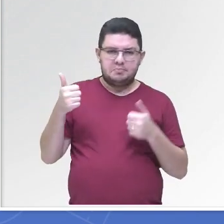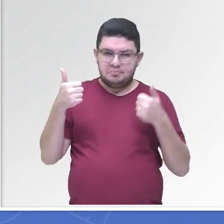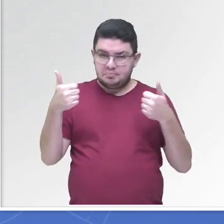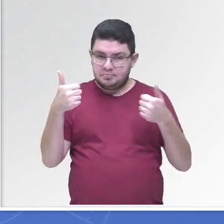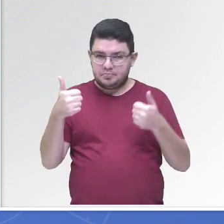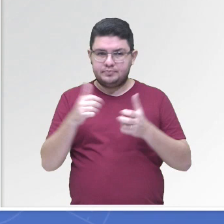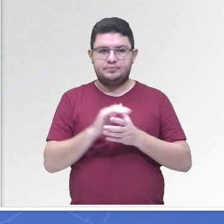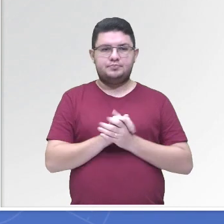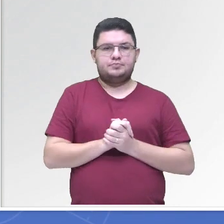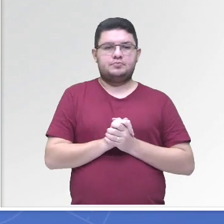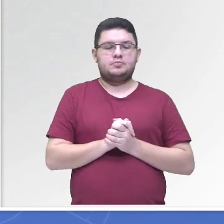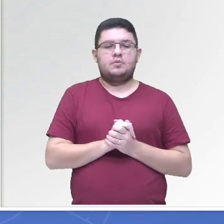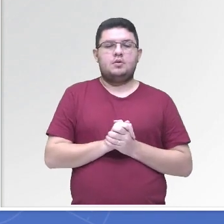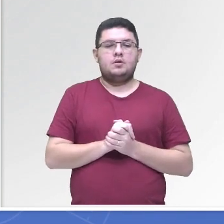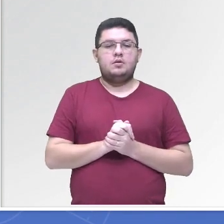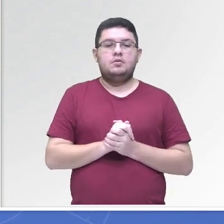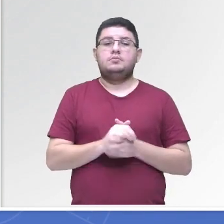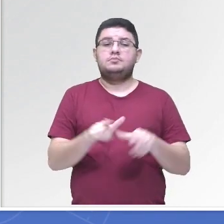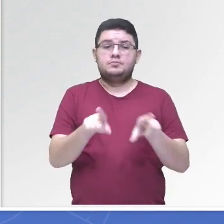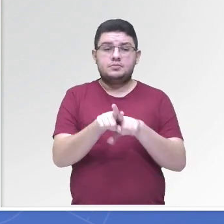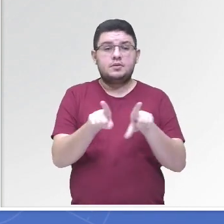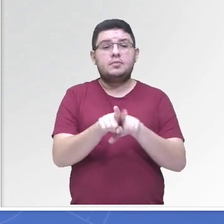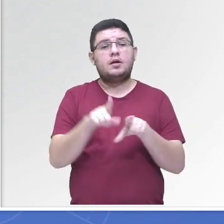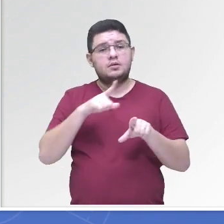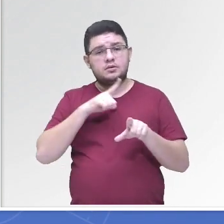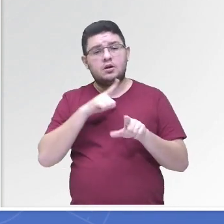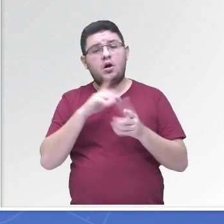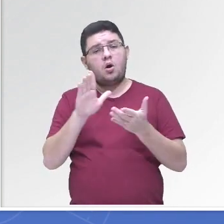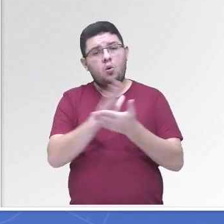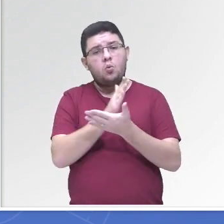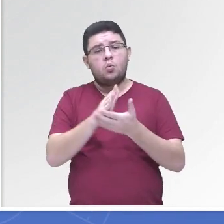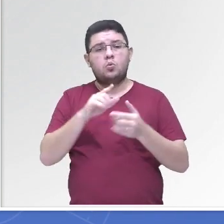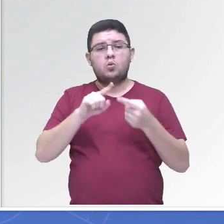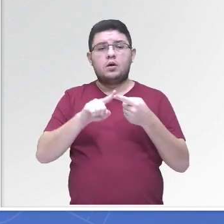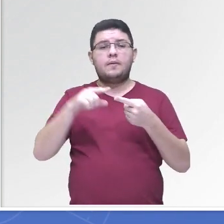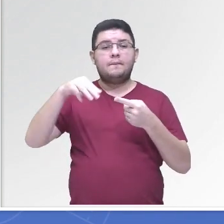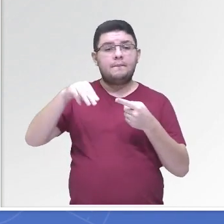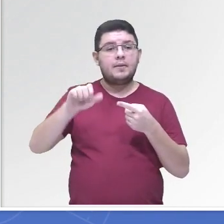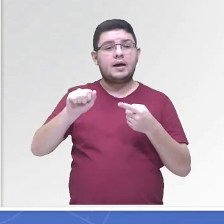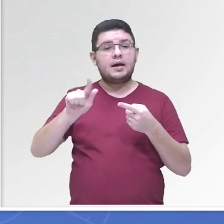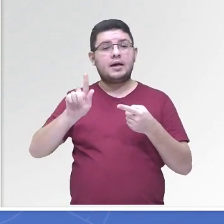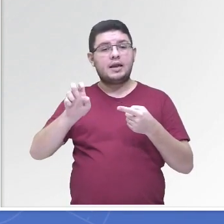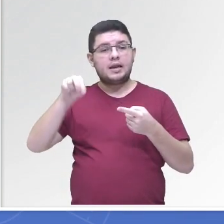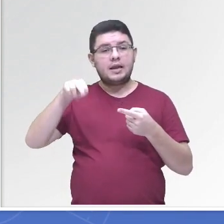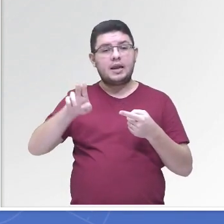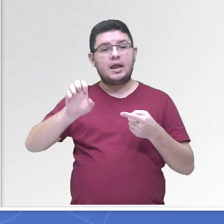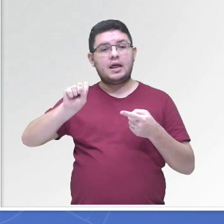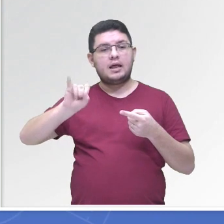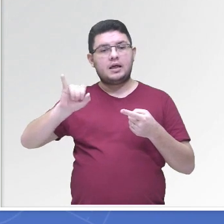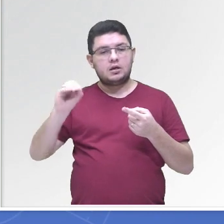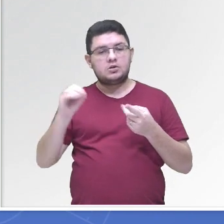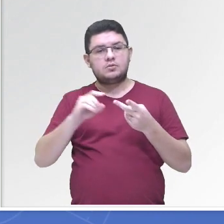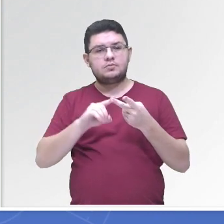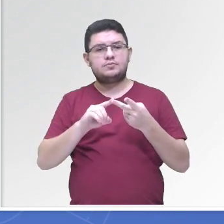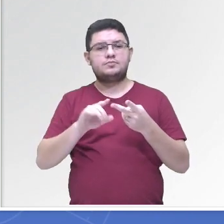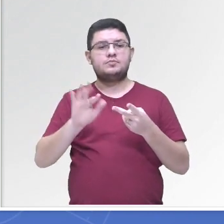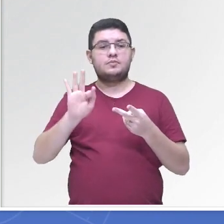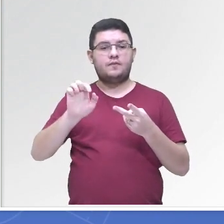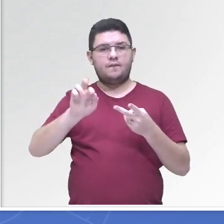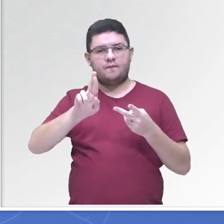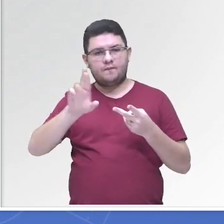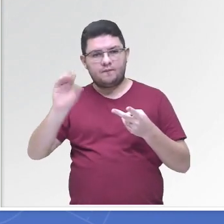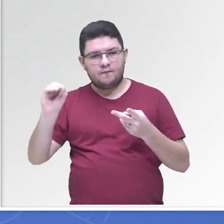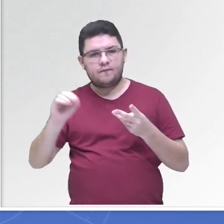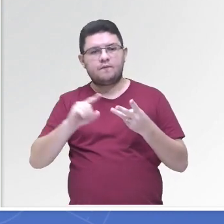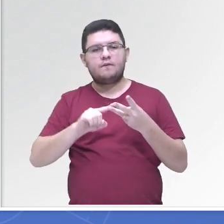D. E minerais, como magnésio, ferro, sódio. Pode voltar? E